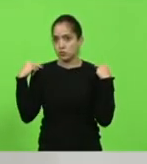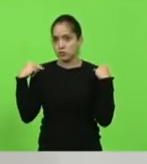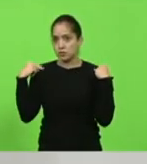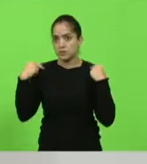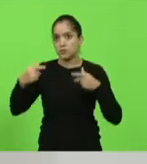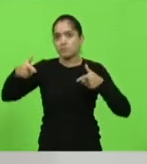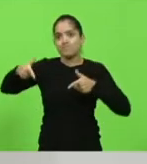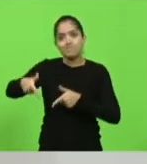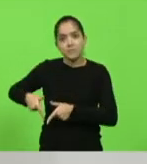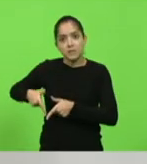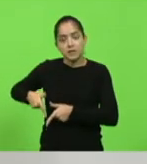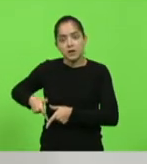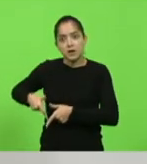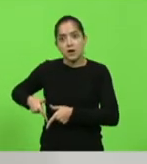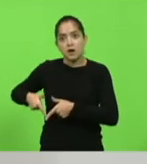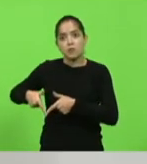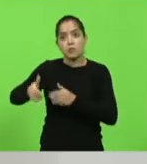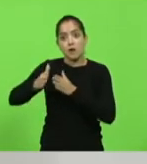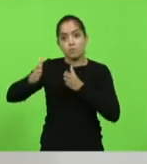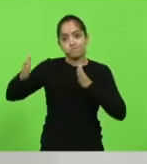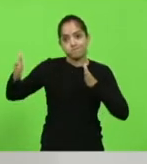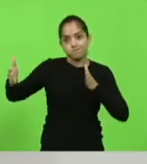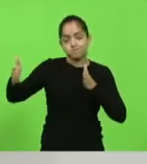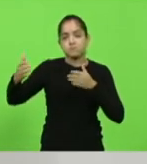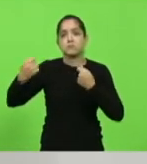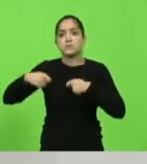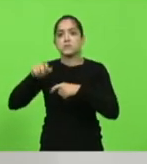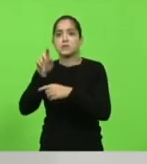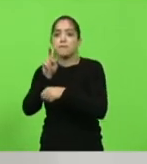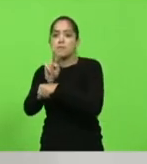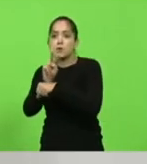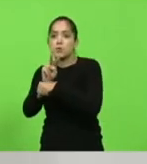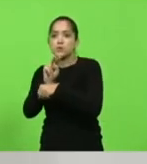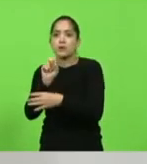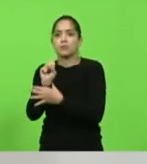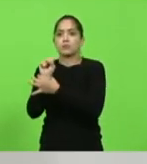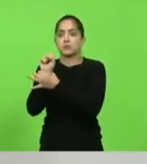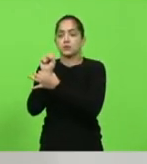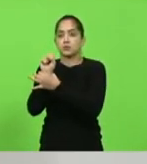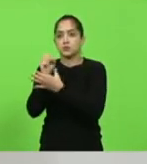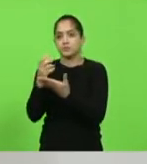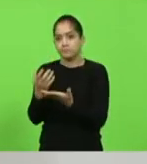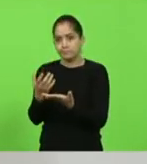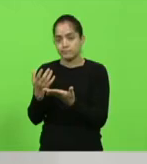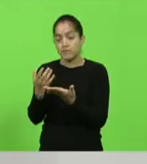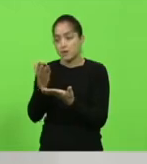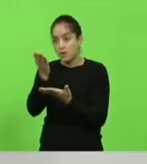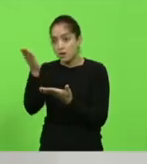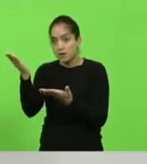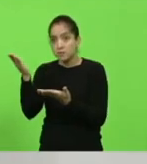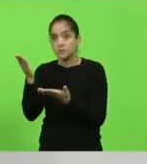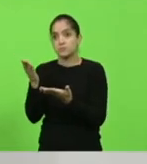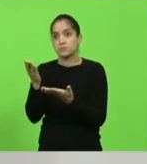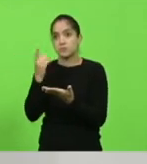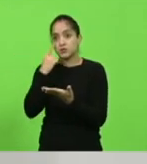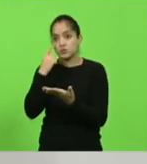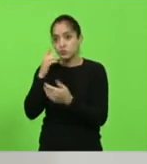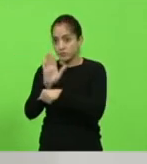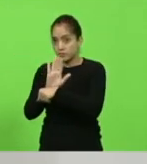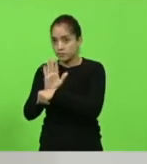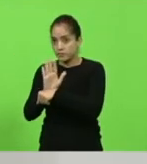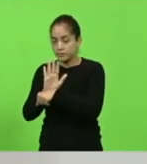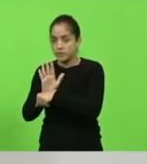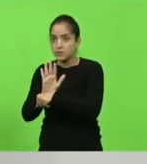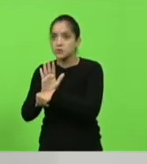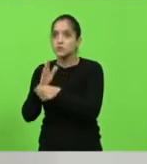dentro do carro porque o que nós vivenciamos ao Rio de Janeiro essa situação que daí